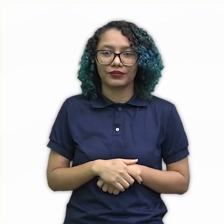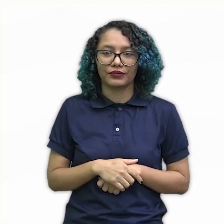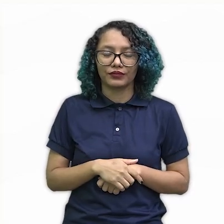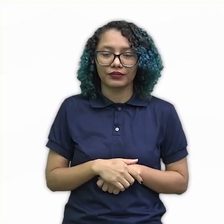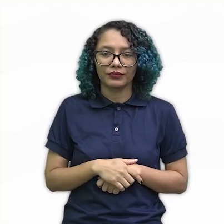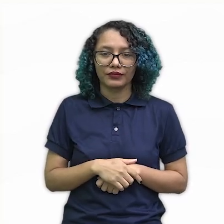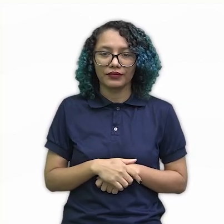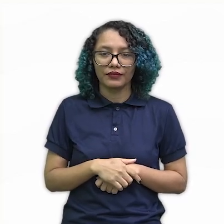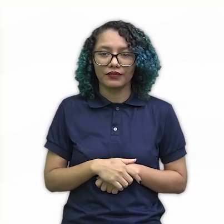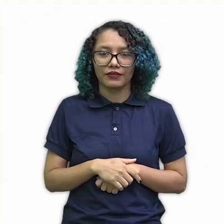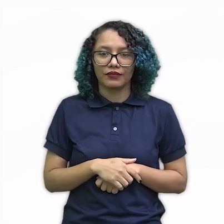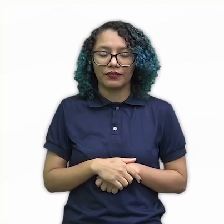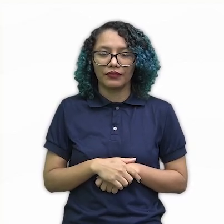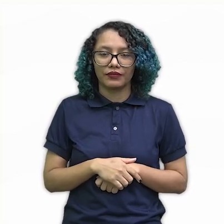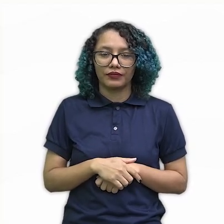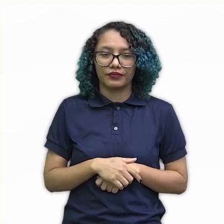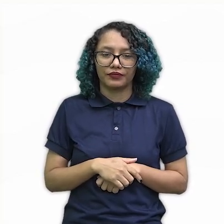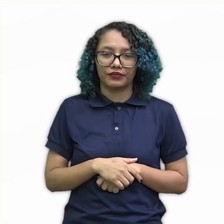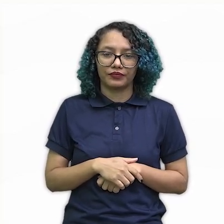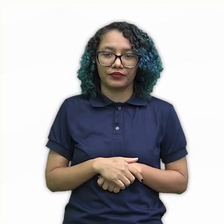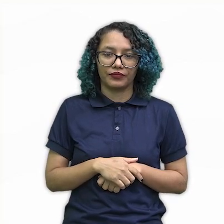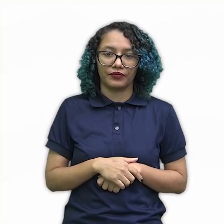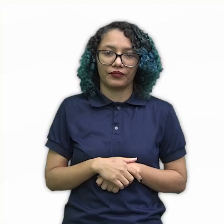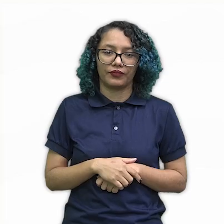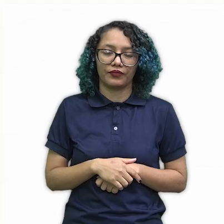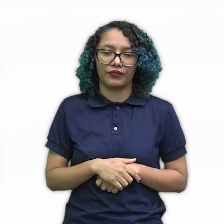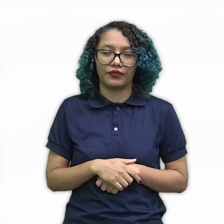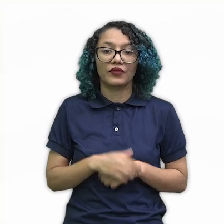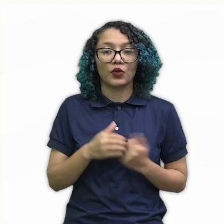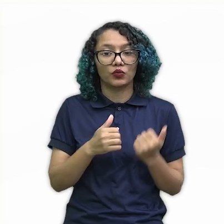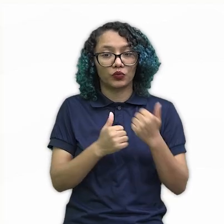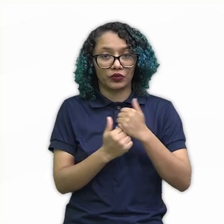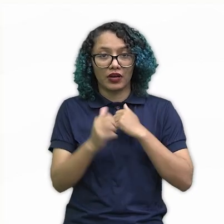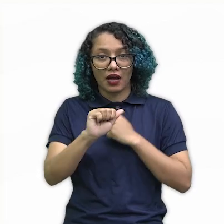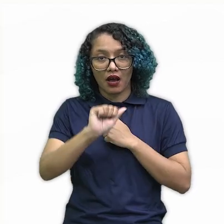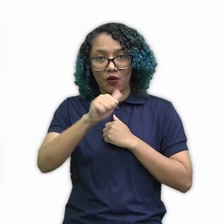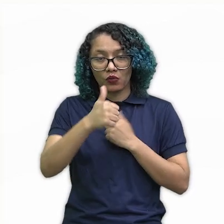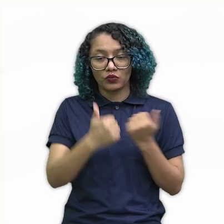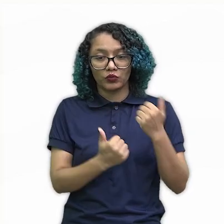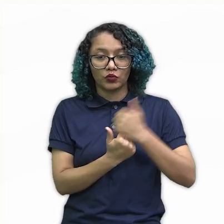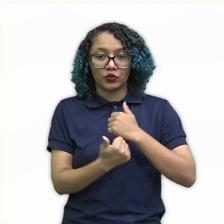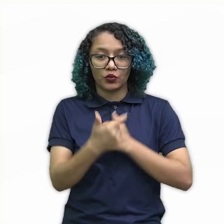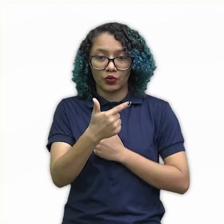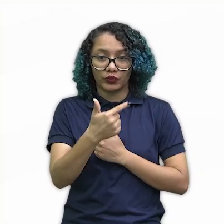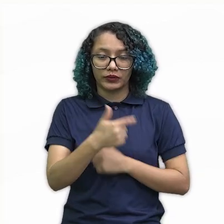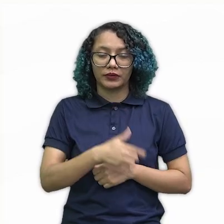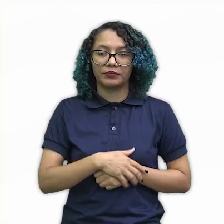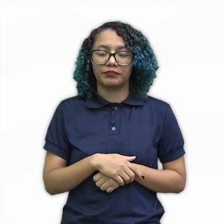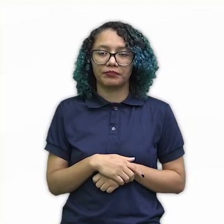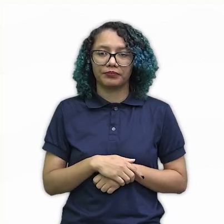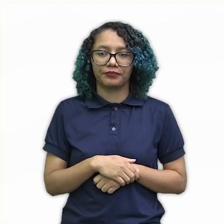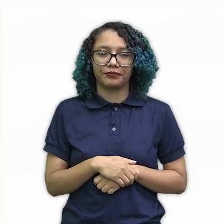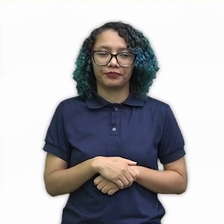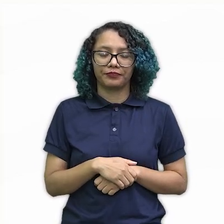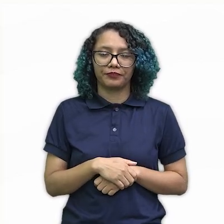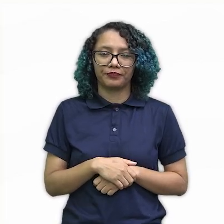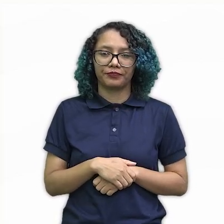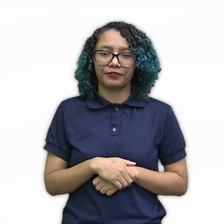tá? Então, se ele é 2, a gente substitui o A1 por 2. Tá?